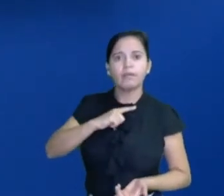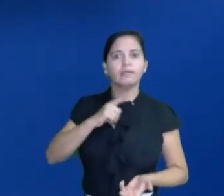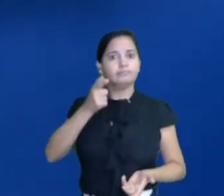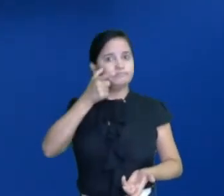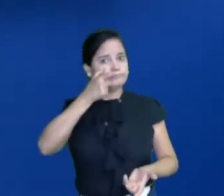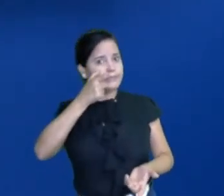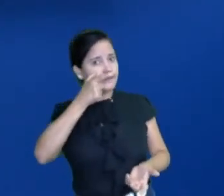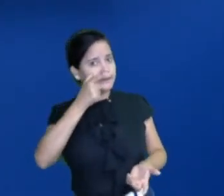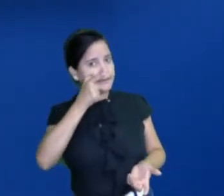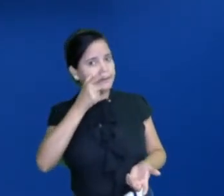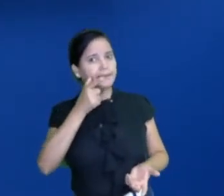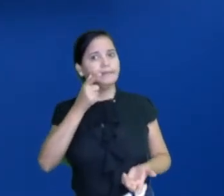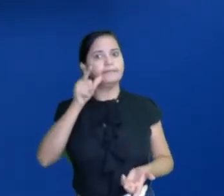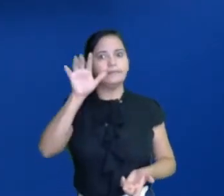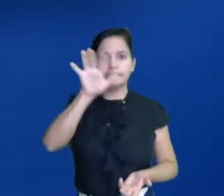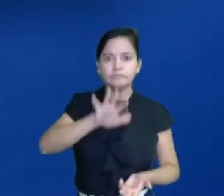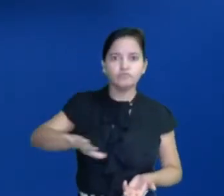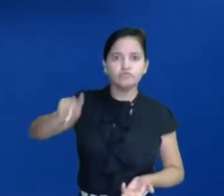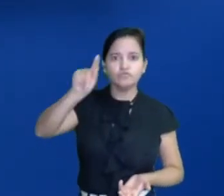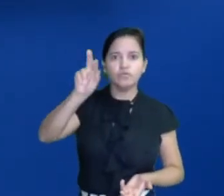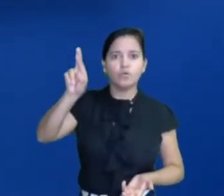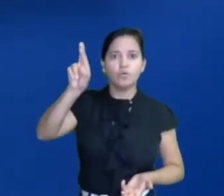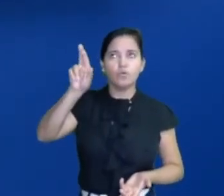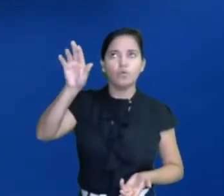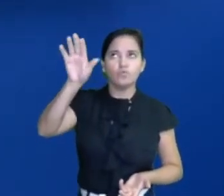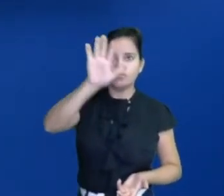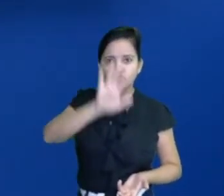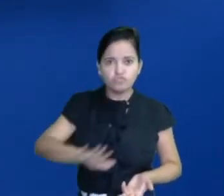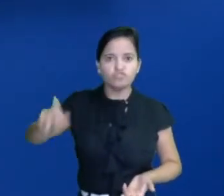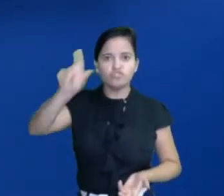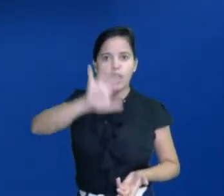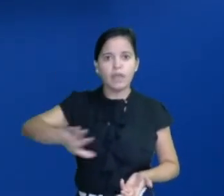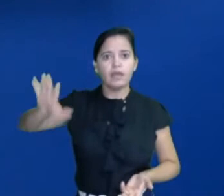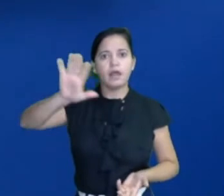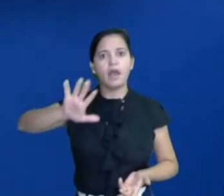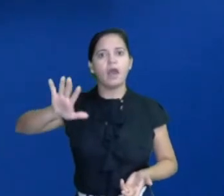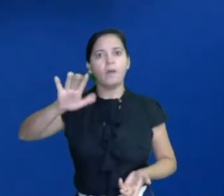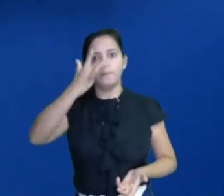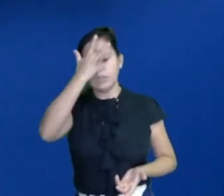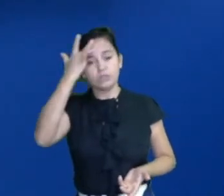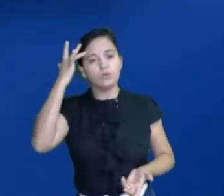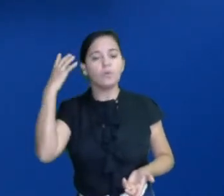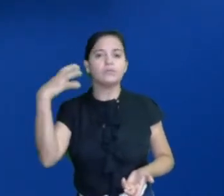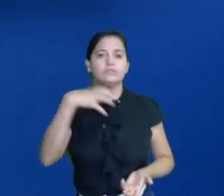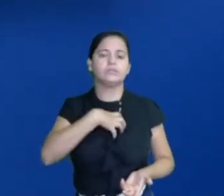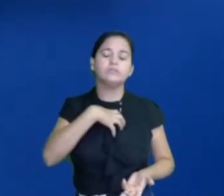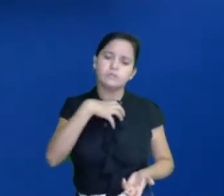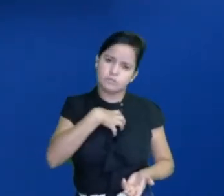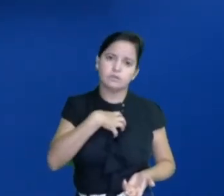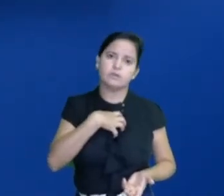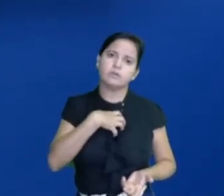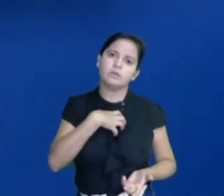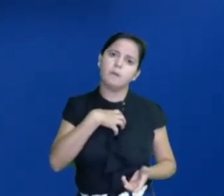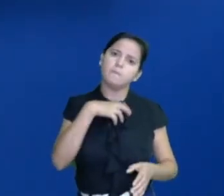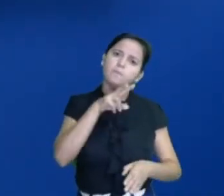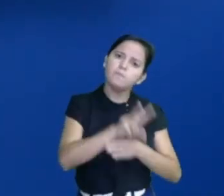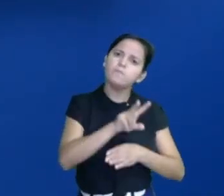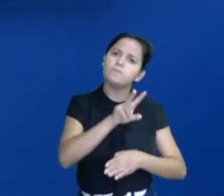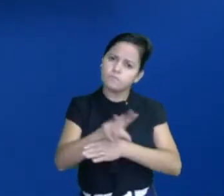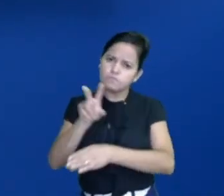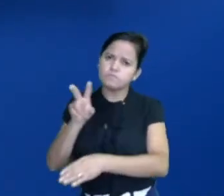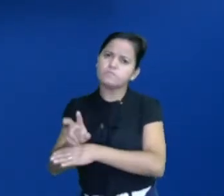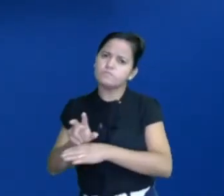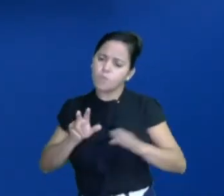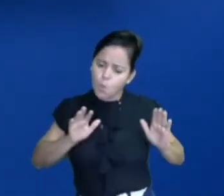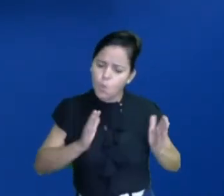é interessante que todas as pessoas tenham conhecimento e a sensibilização de proteger, cuidar e